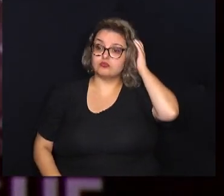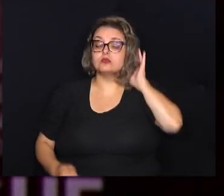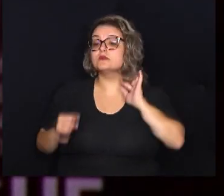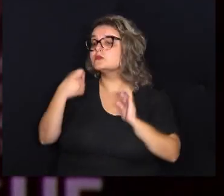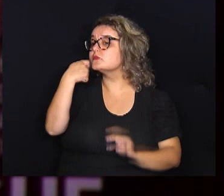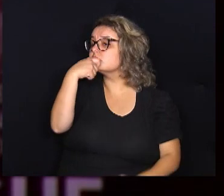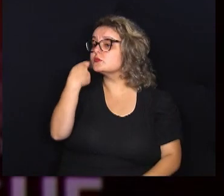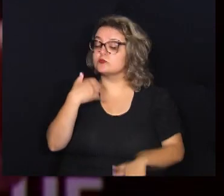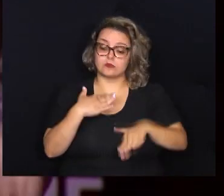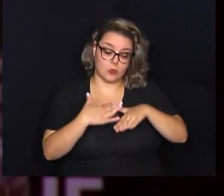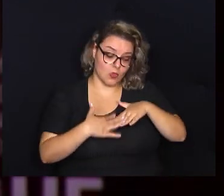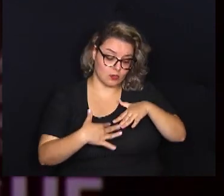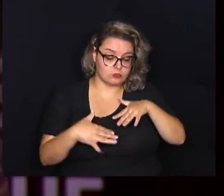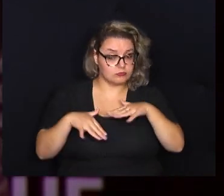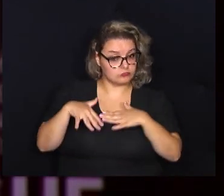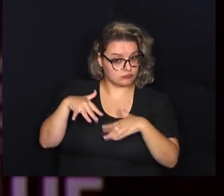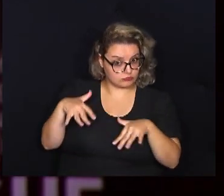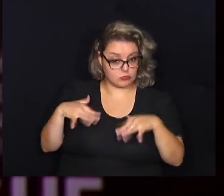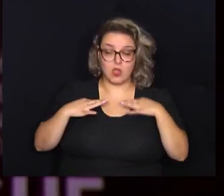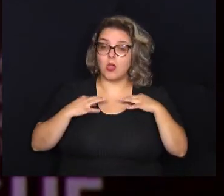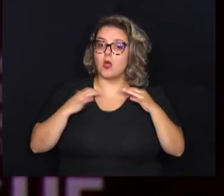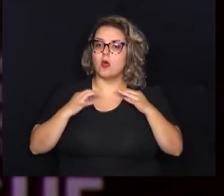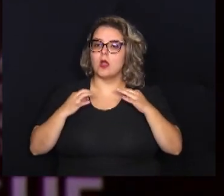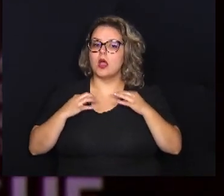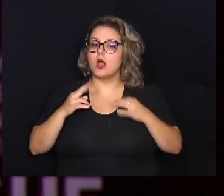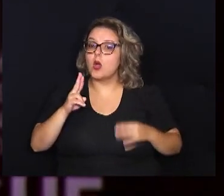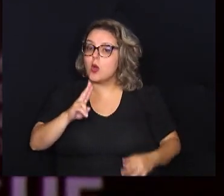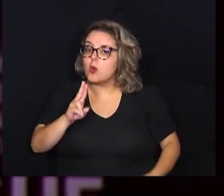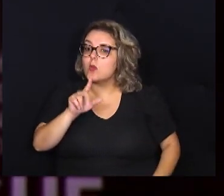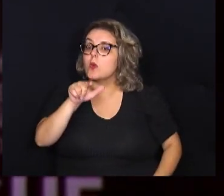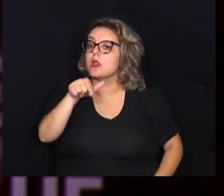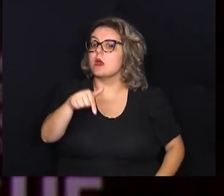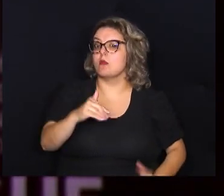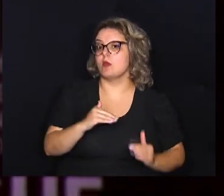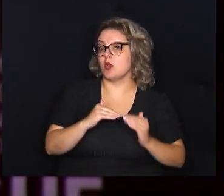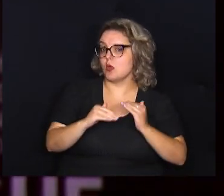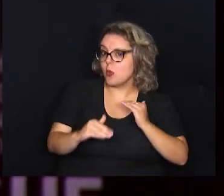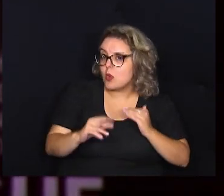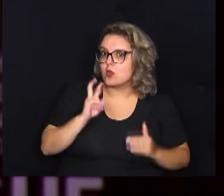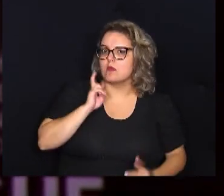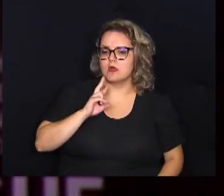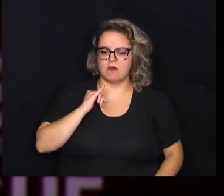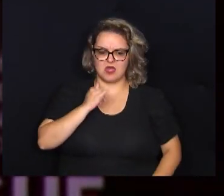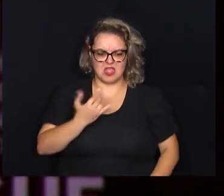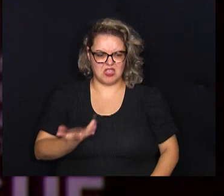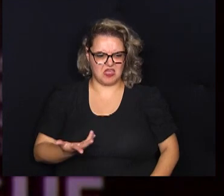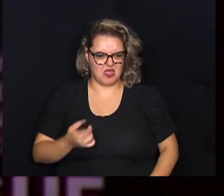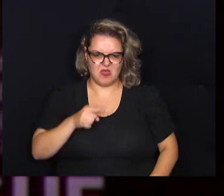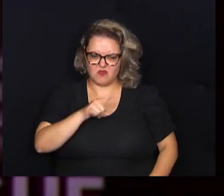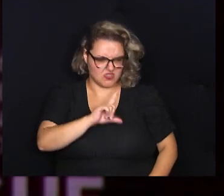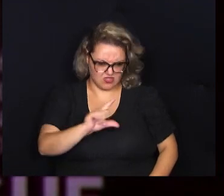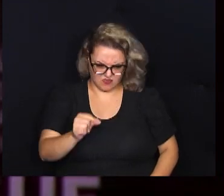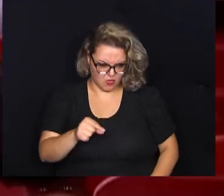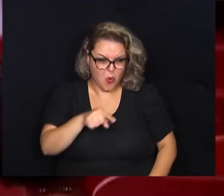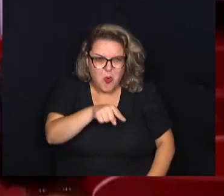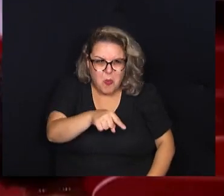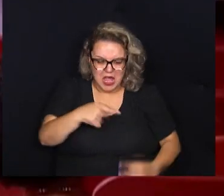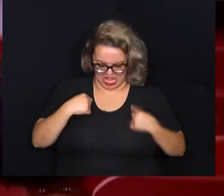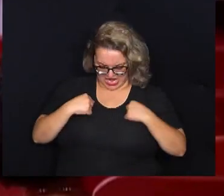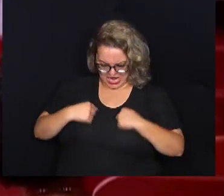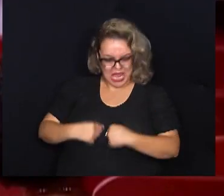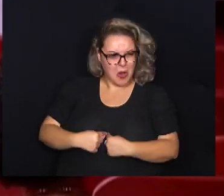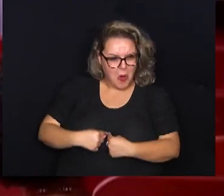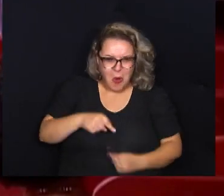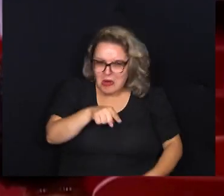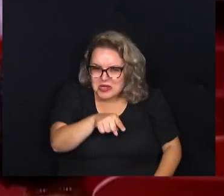suas unhas, a sua roupa, eles usam isso depois contra a vítima, dizendo: você não vai sair com essa determinada